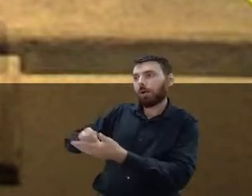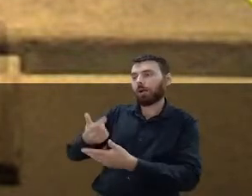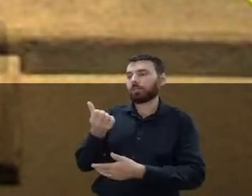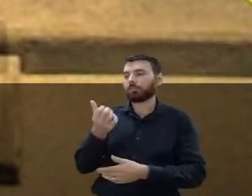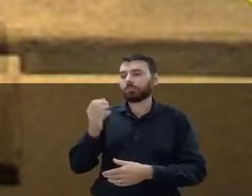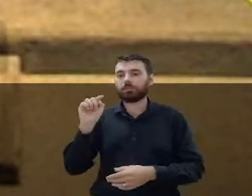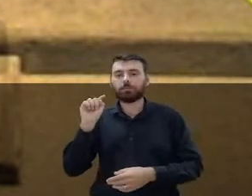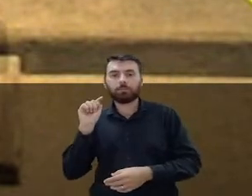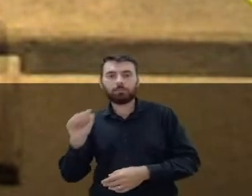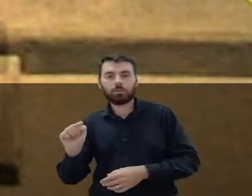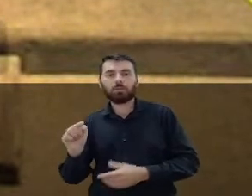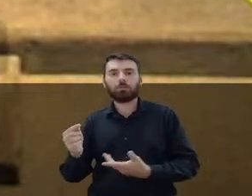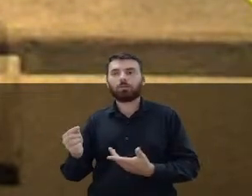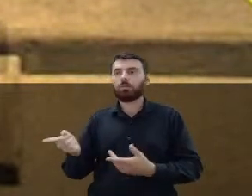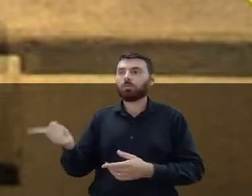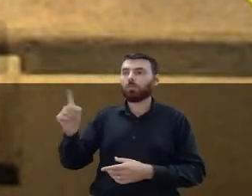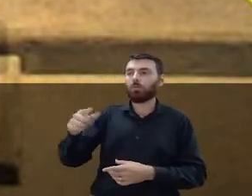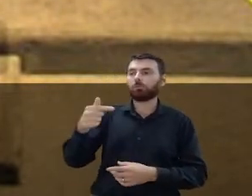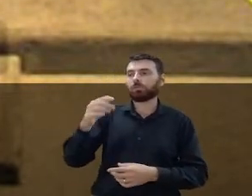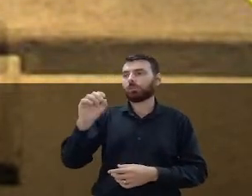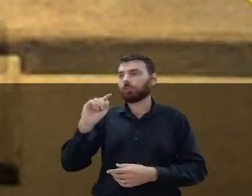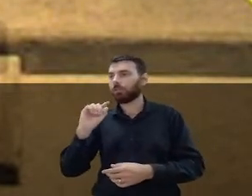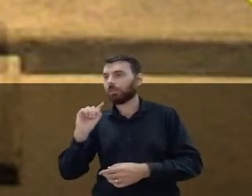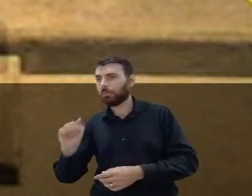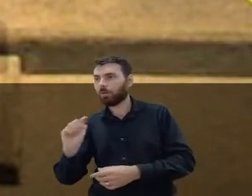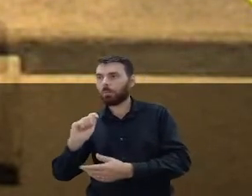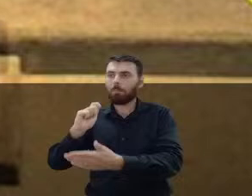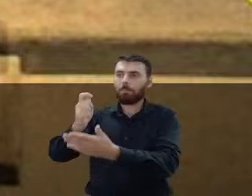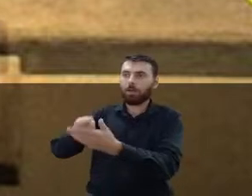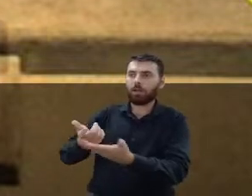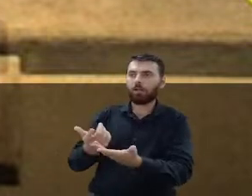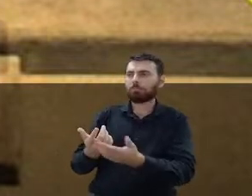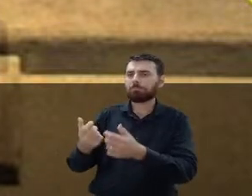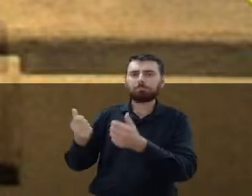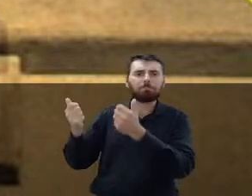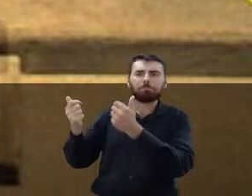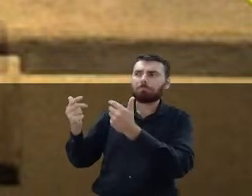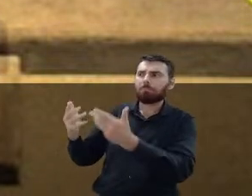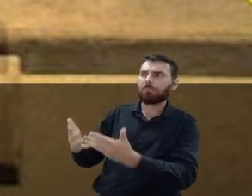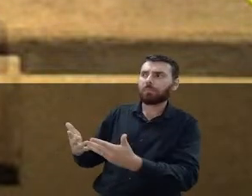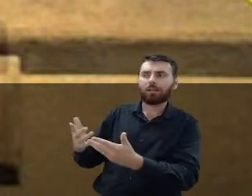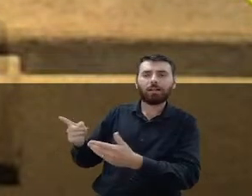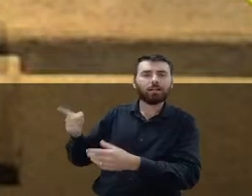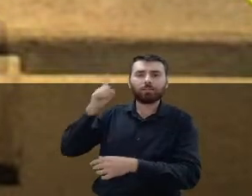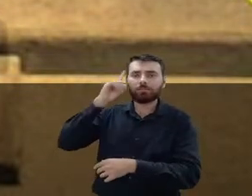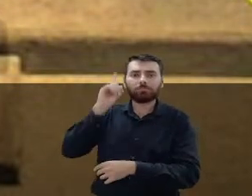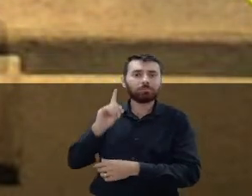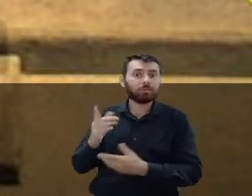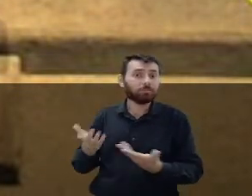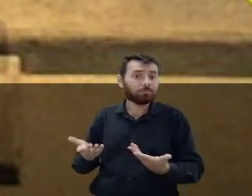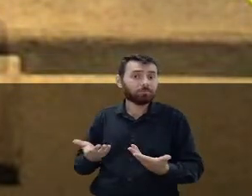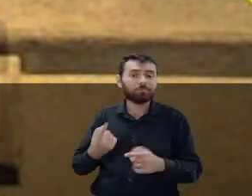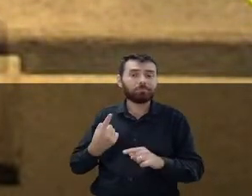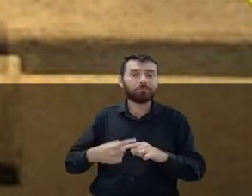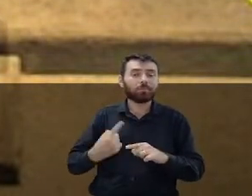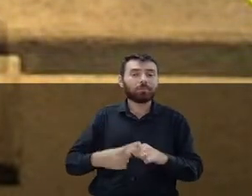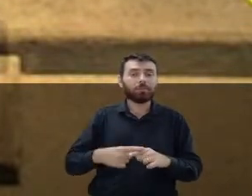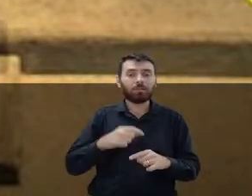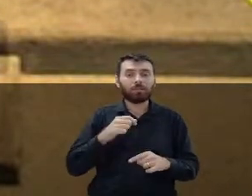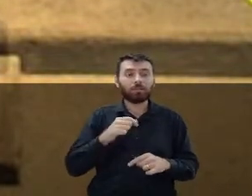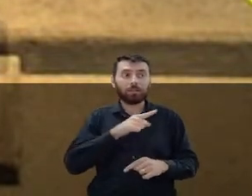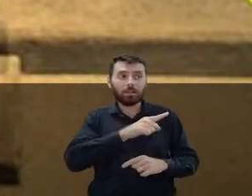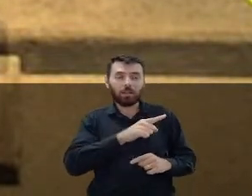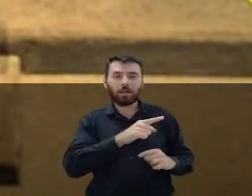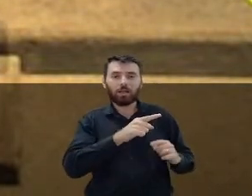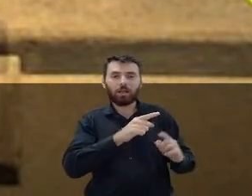valores que ela não tem como explicar. E a gente não tem como explicar, porque não sabe se a imobiliária está devendo, ficou devendo, ou se